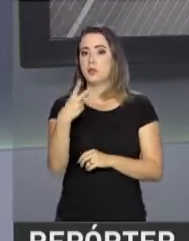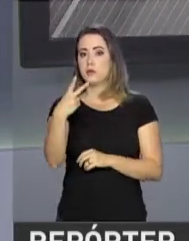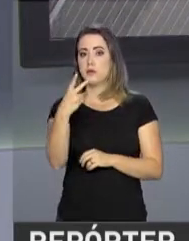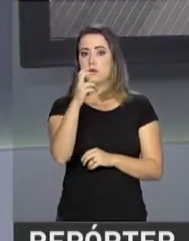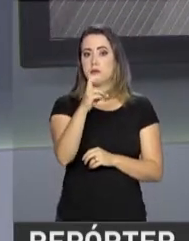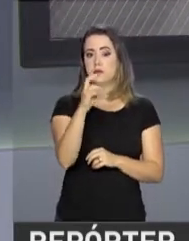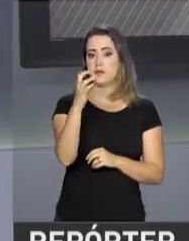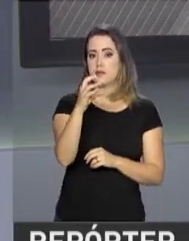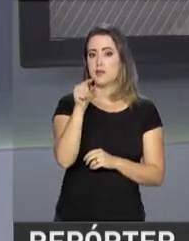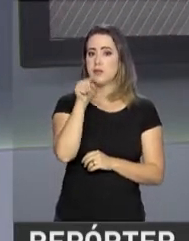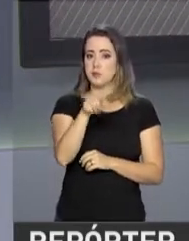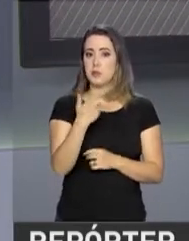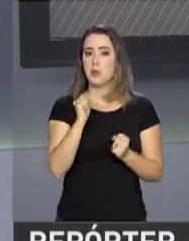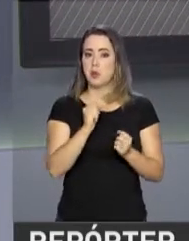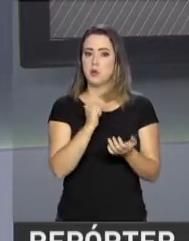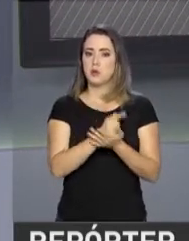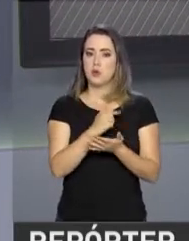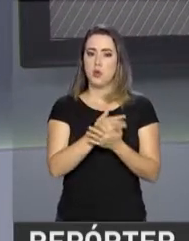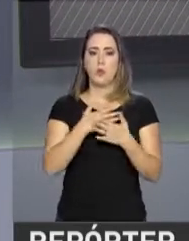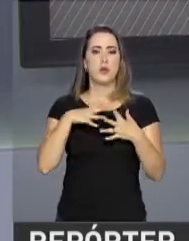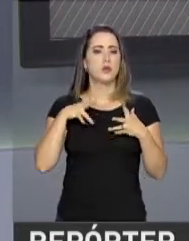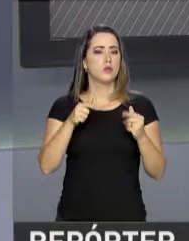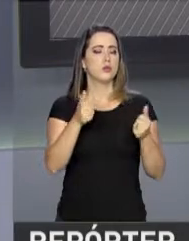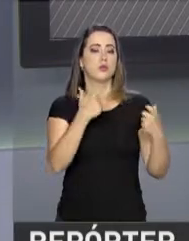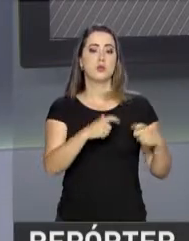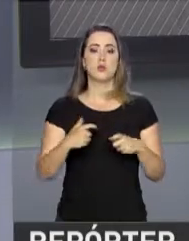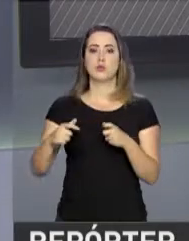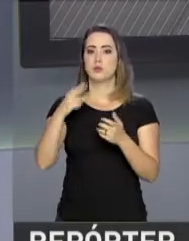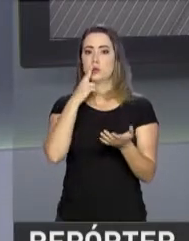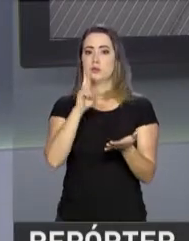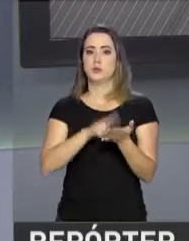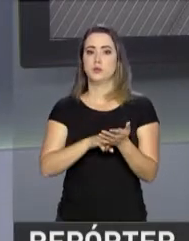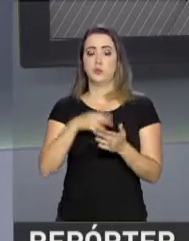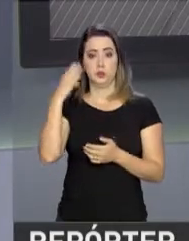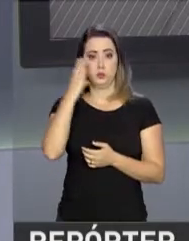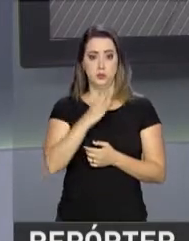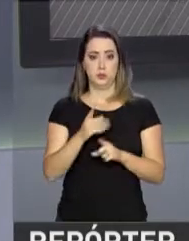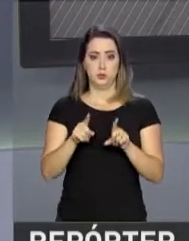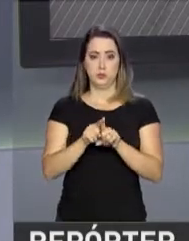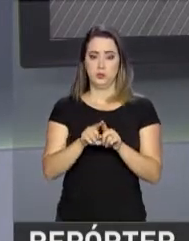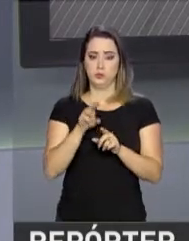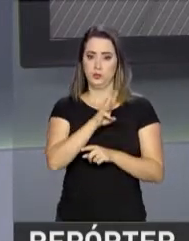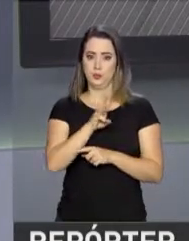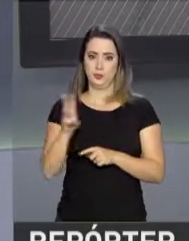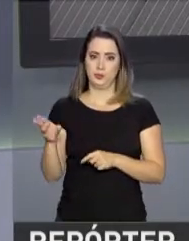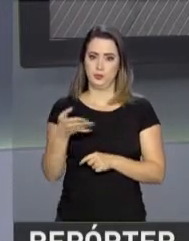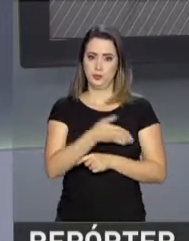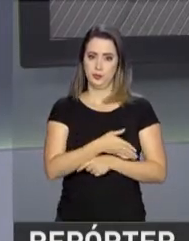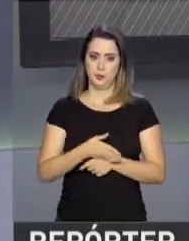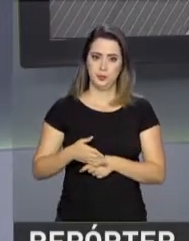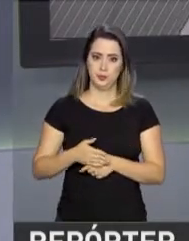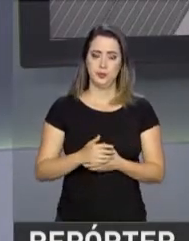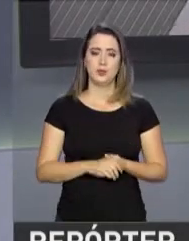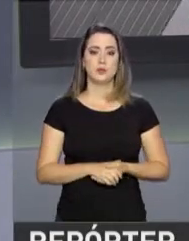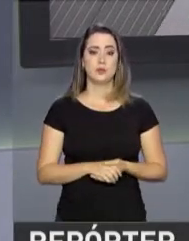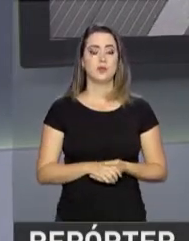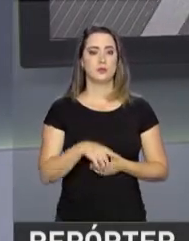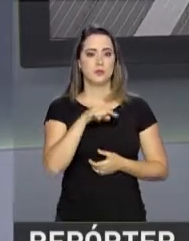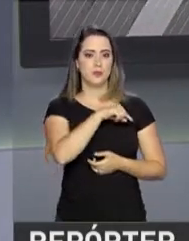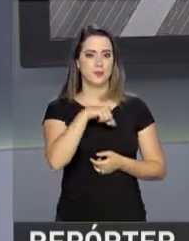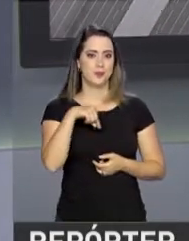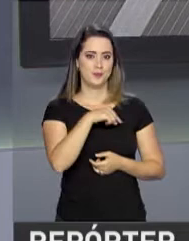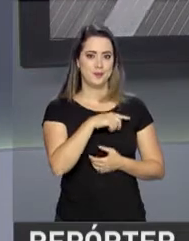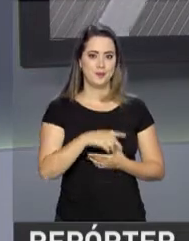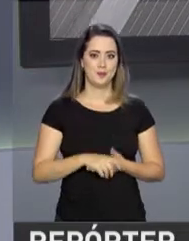quem se interessar pode comprar um exemplar em todas as agências dos correios no brasil e também na loja virtual dos correios o endereço está